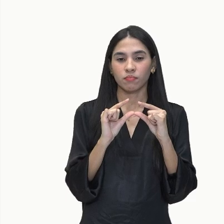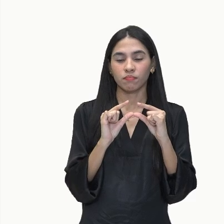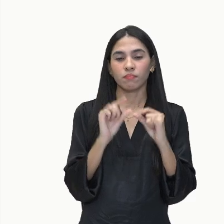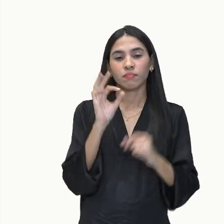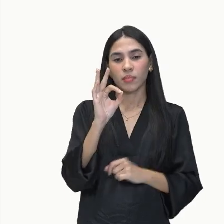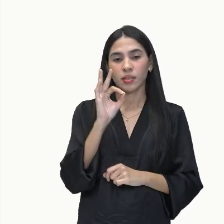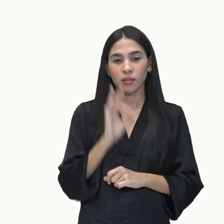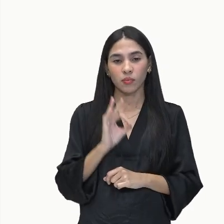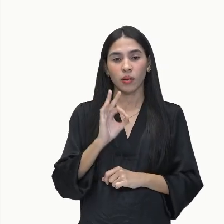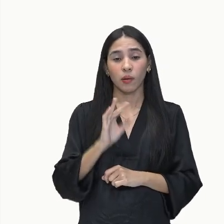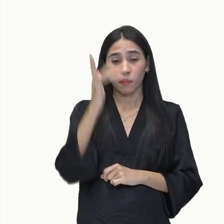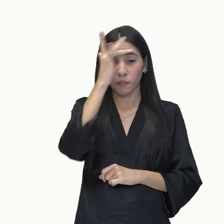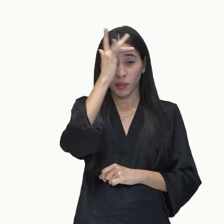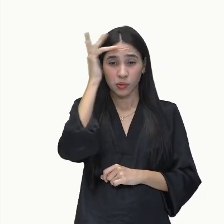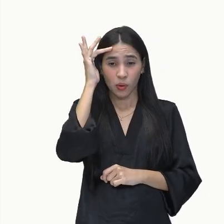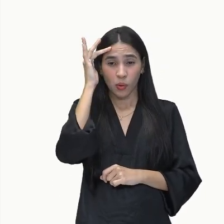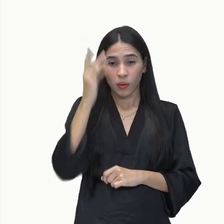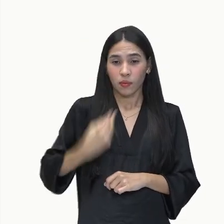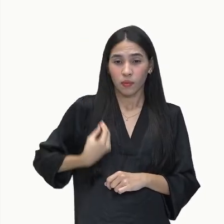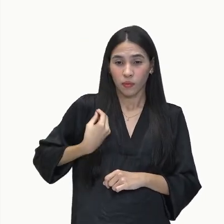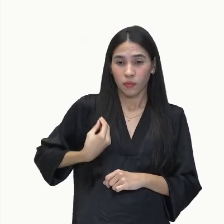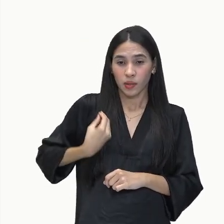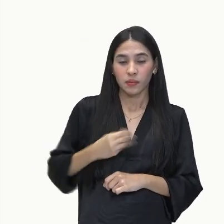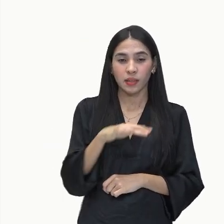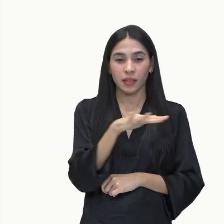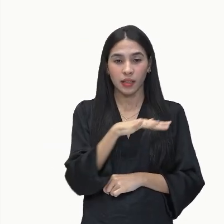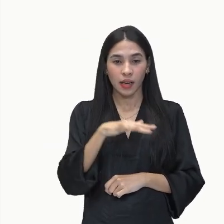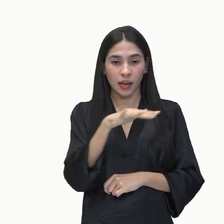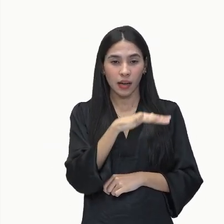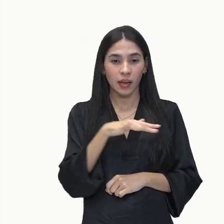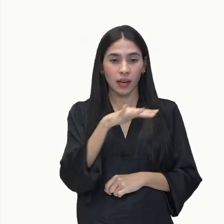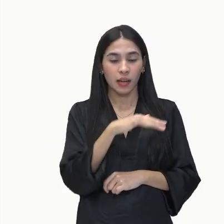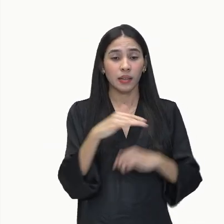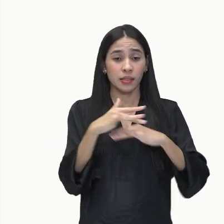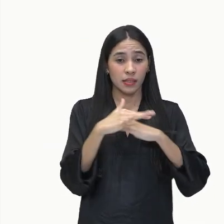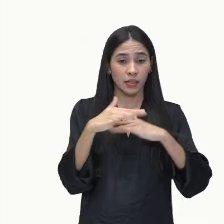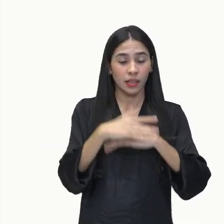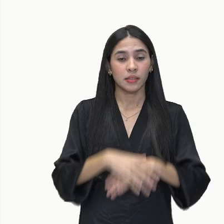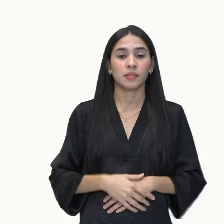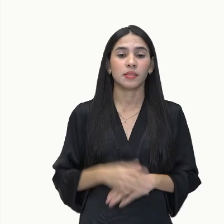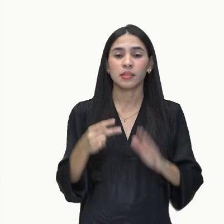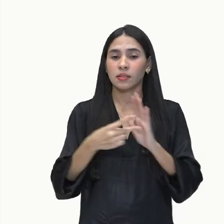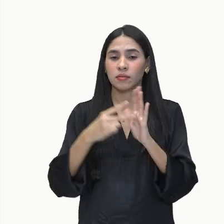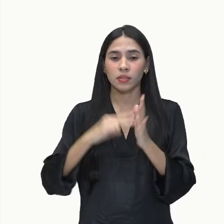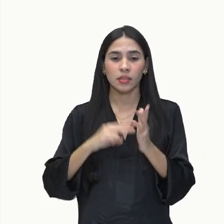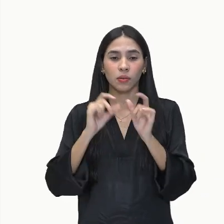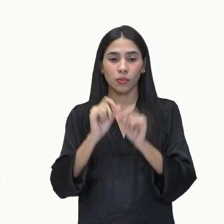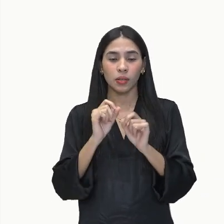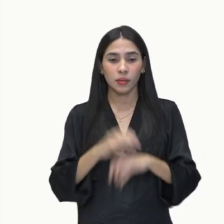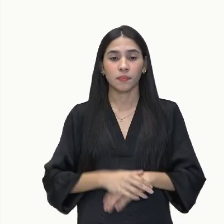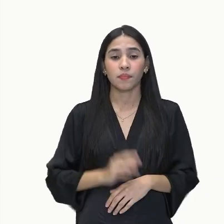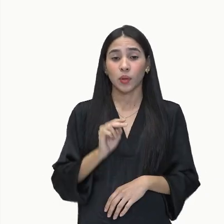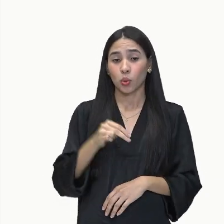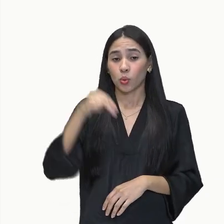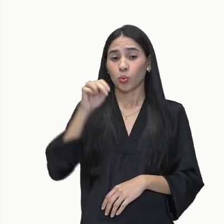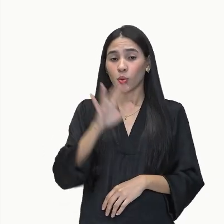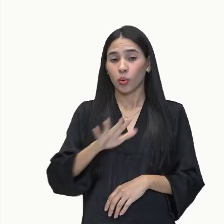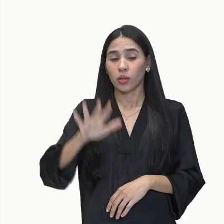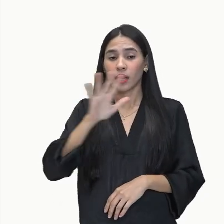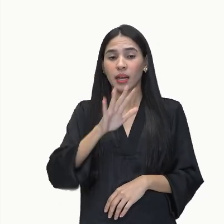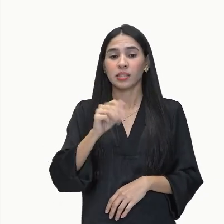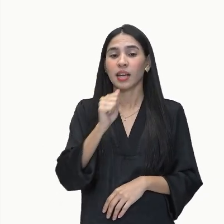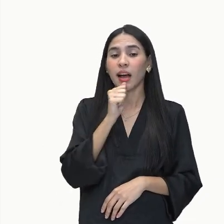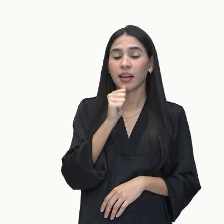percentual de pessoas vivendo nas áreas urbanas, ou seja, na região Nordeste nós ainda